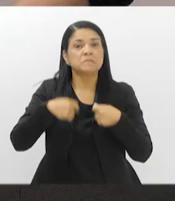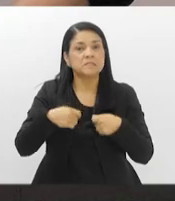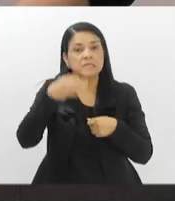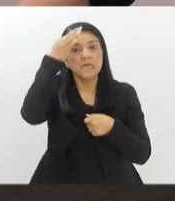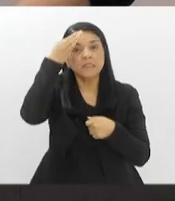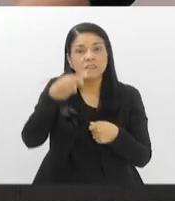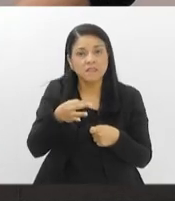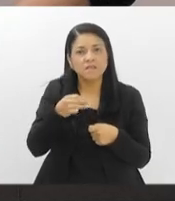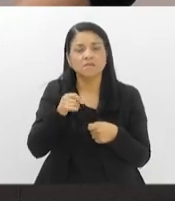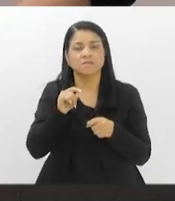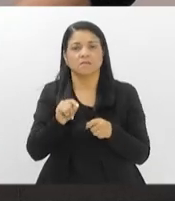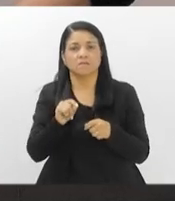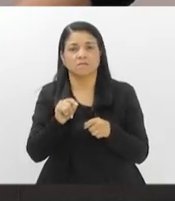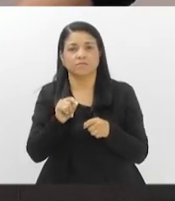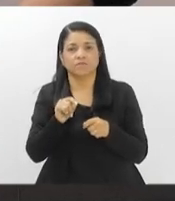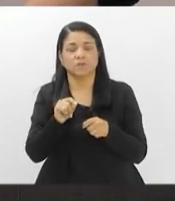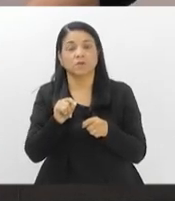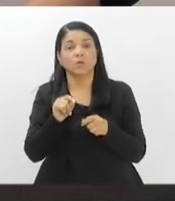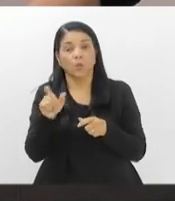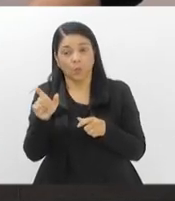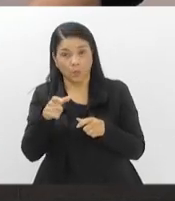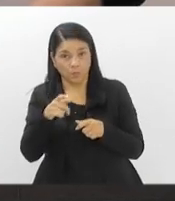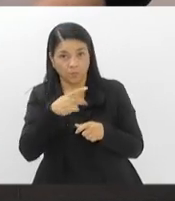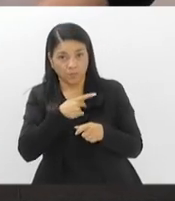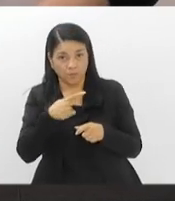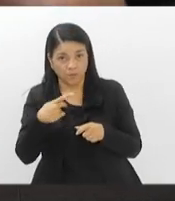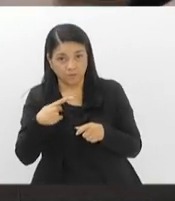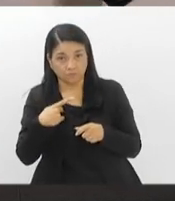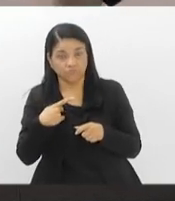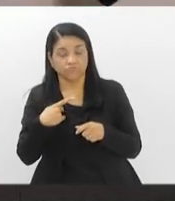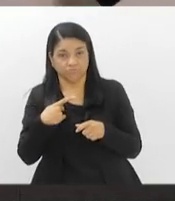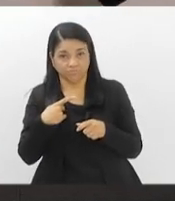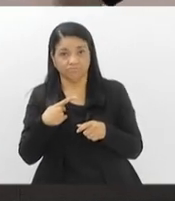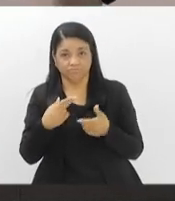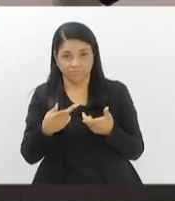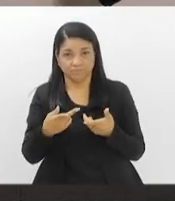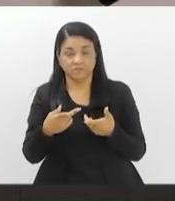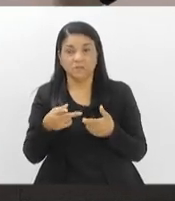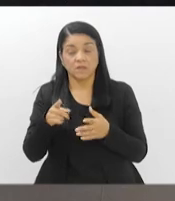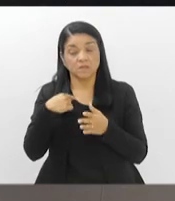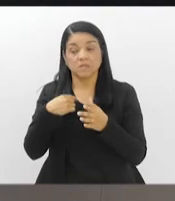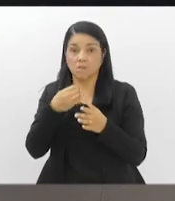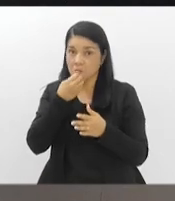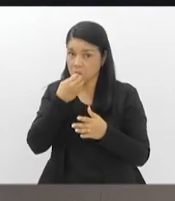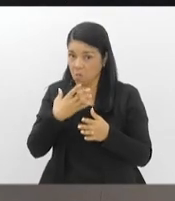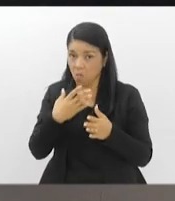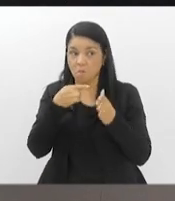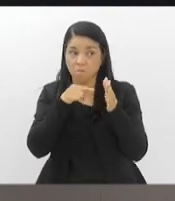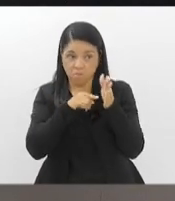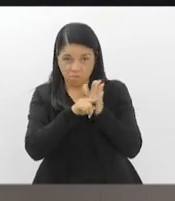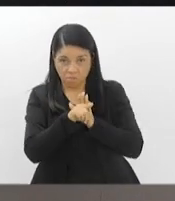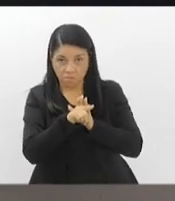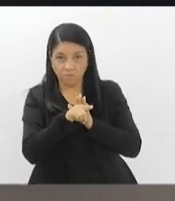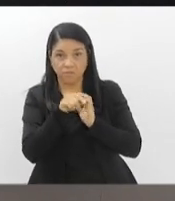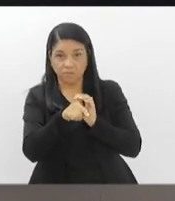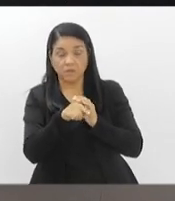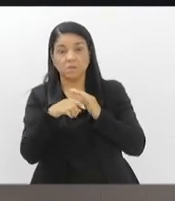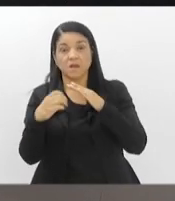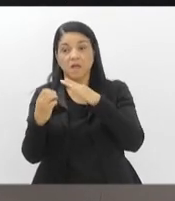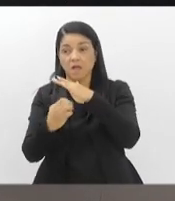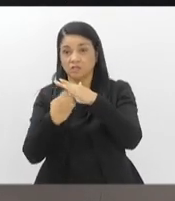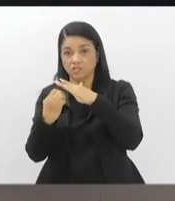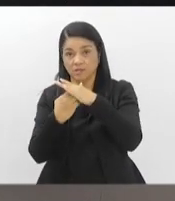eh e precisa entender com os planos mesmo assim seria um bom questionamento eu acho pra agência reguladora